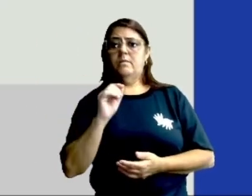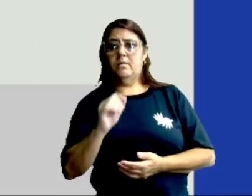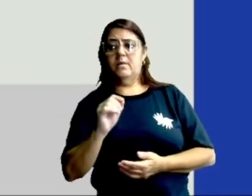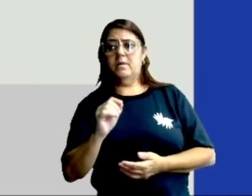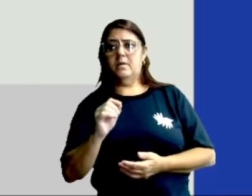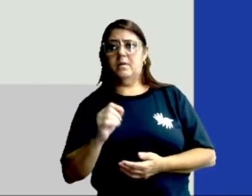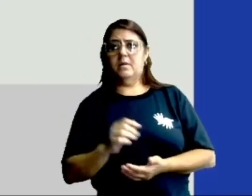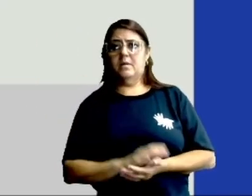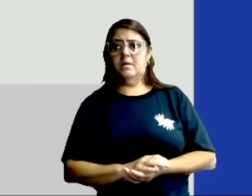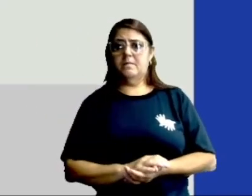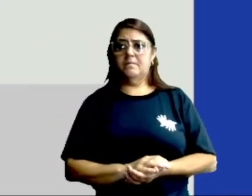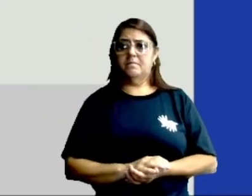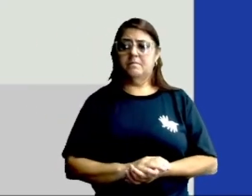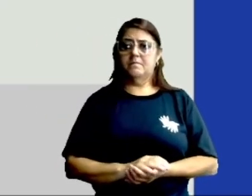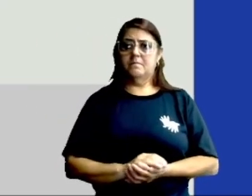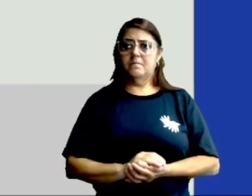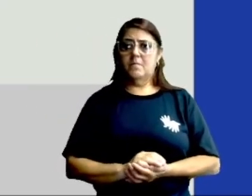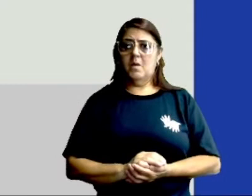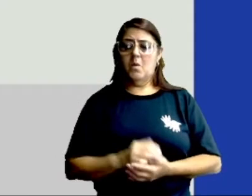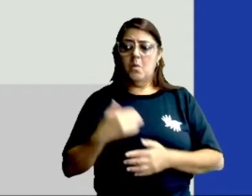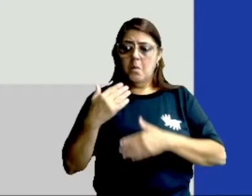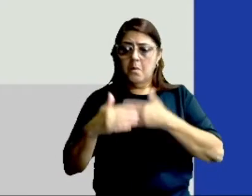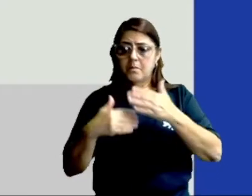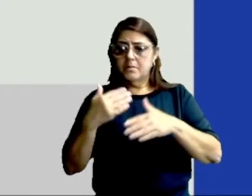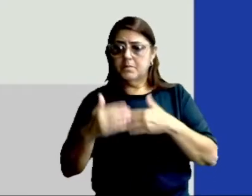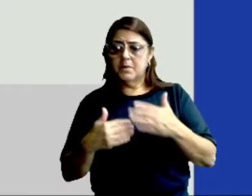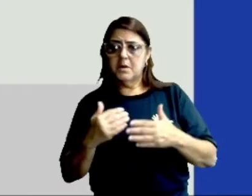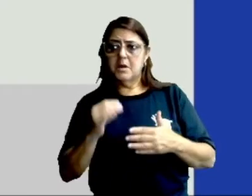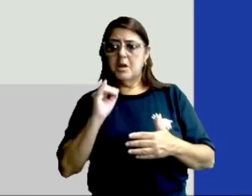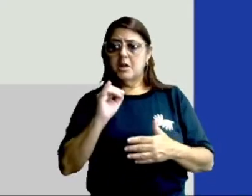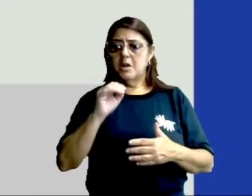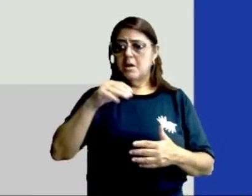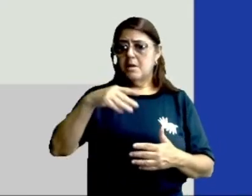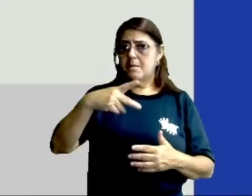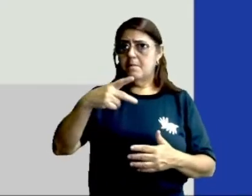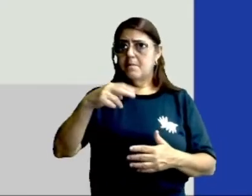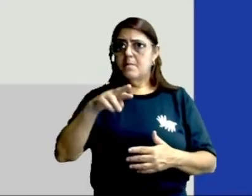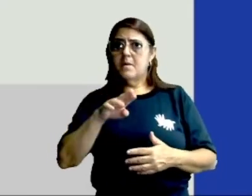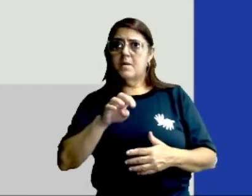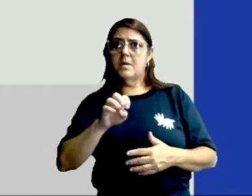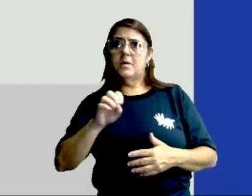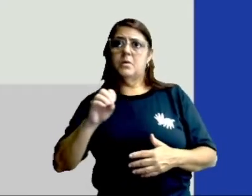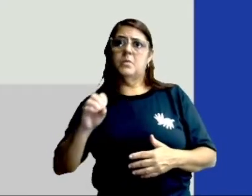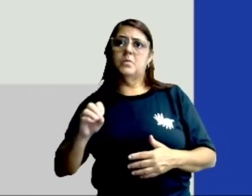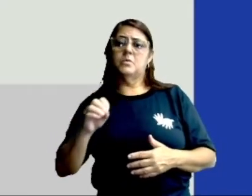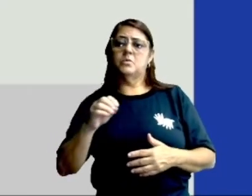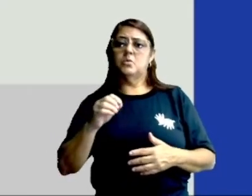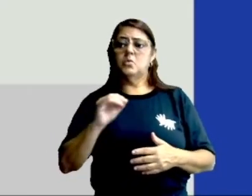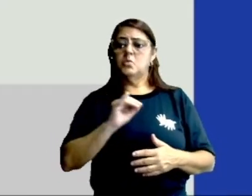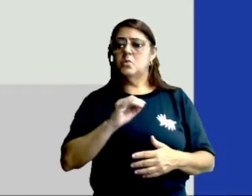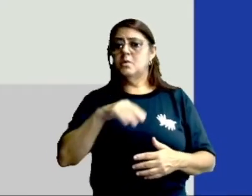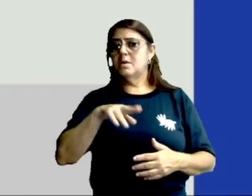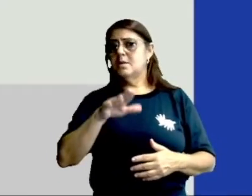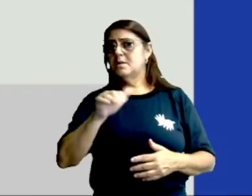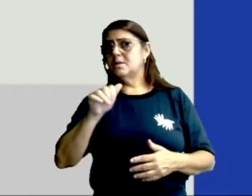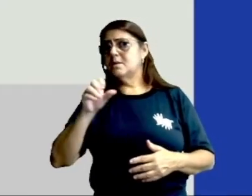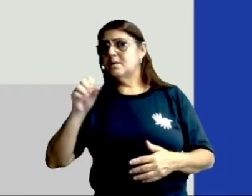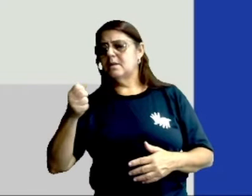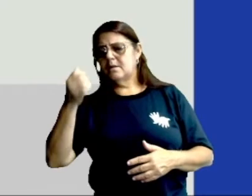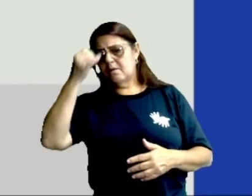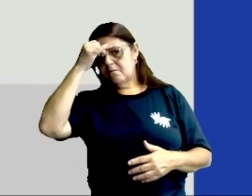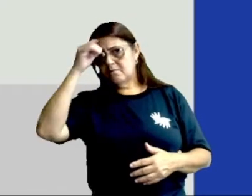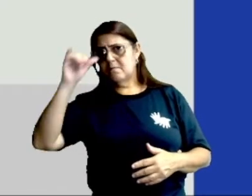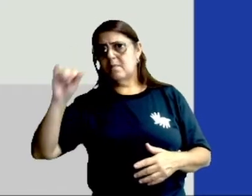de rebeldia contra o império, né, dos incas, tá? Ela também previa